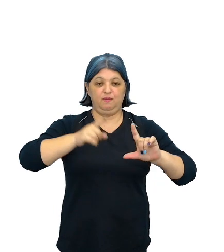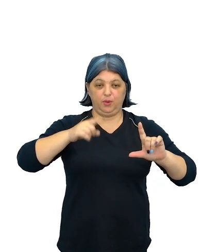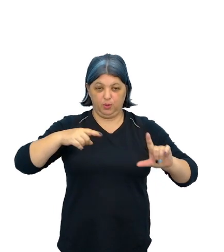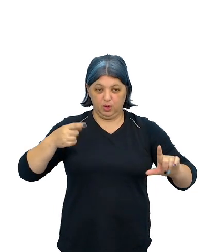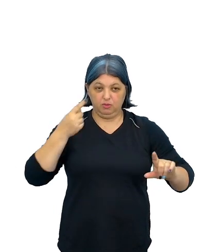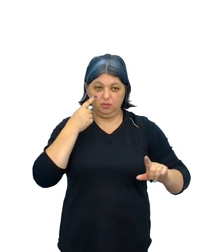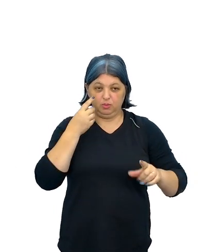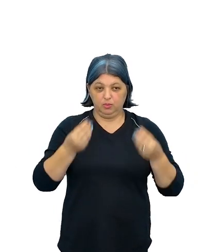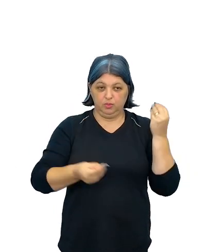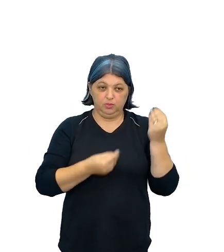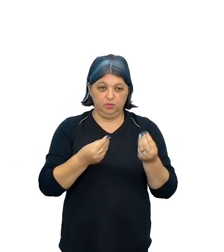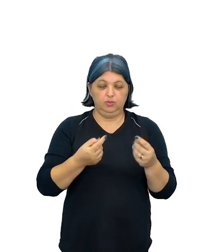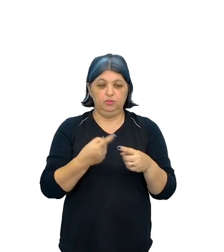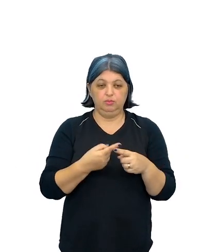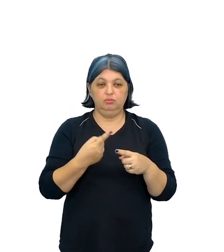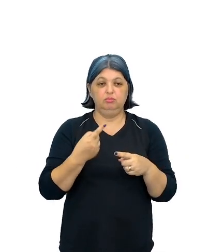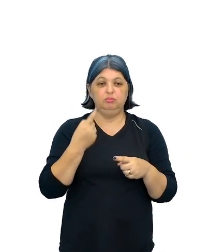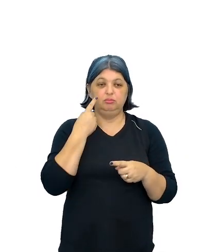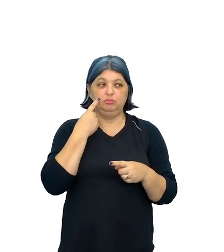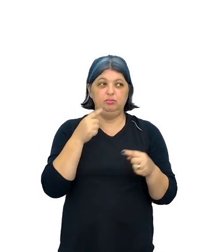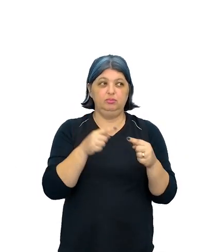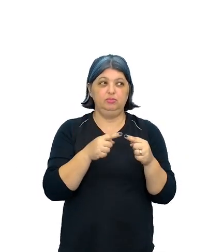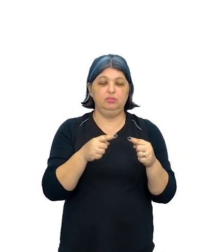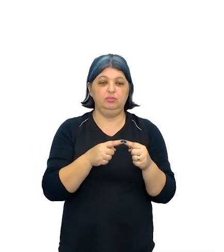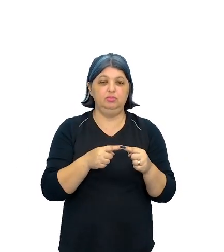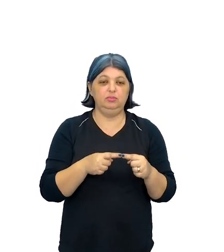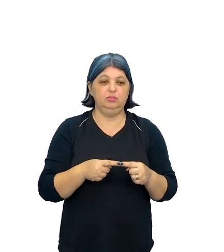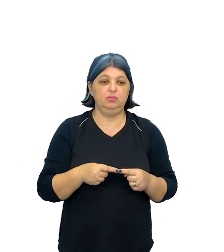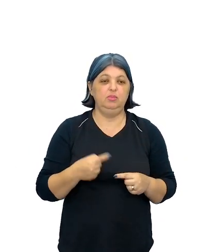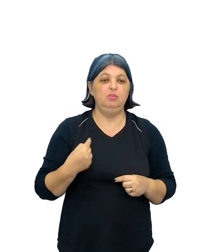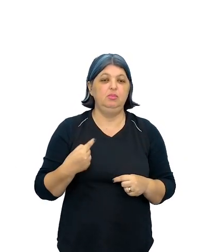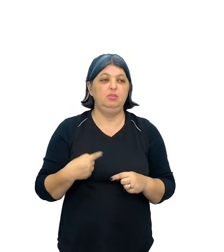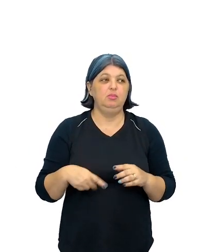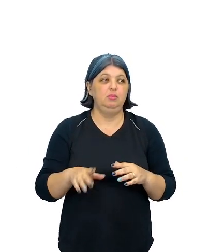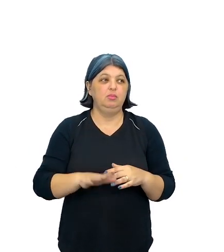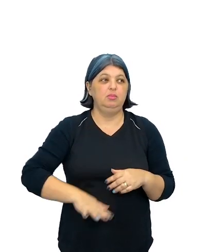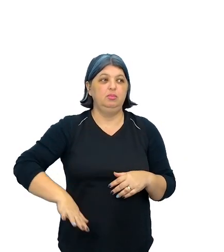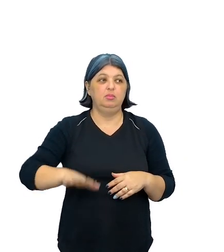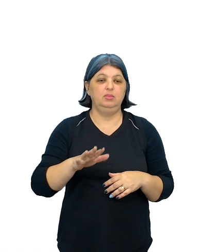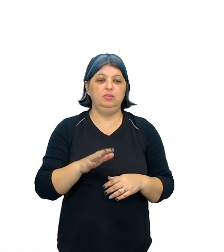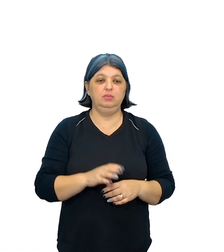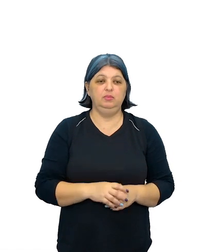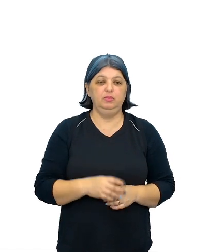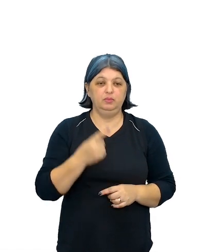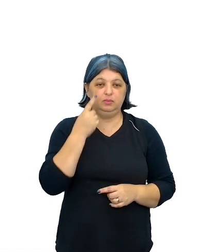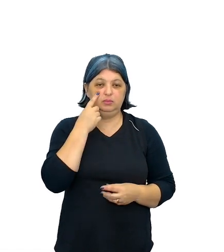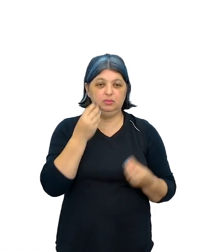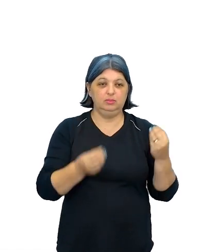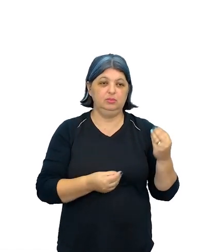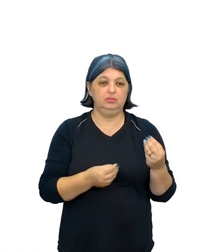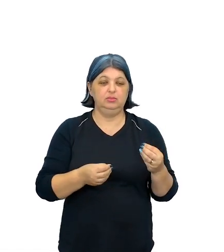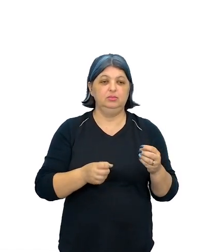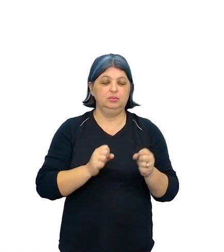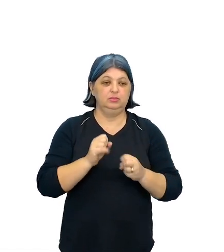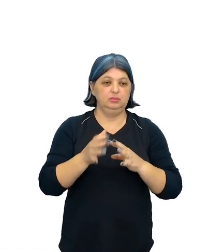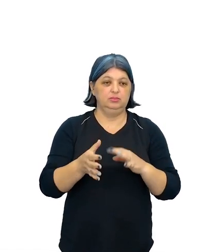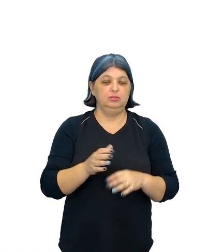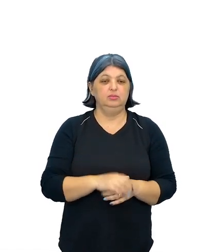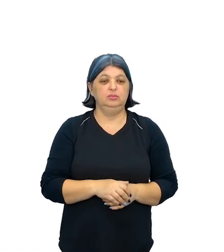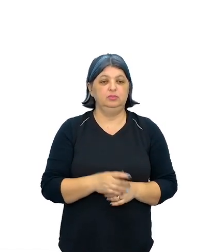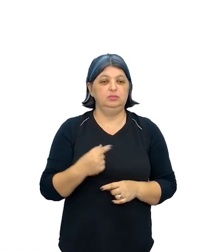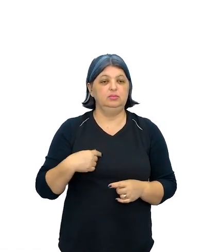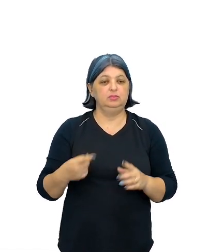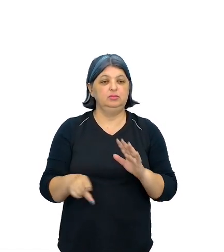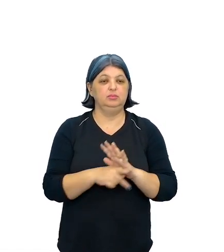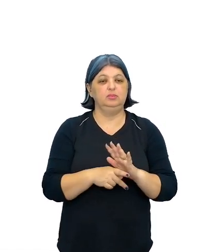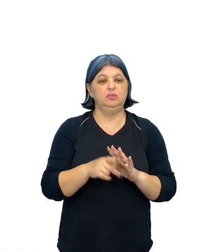eles estão, de certo modo, vinculados a campos de atividade, de atuação, quando, por exemplo, no campo